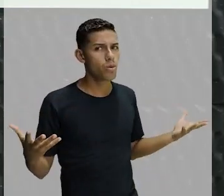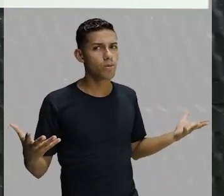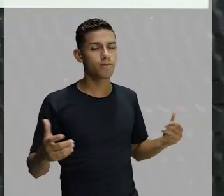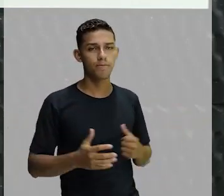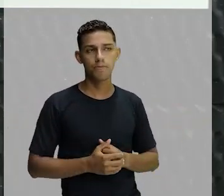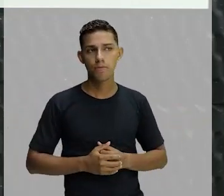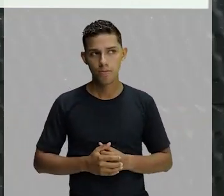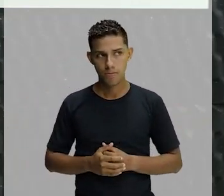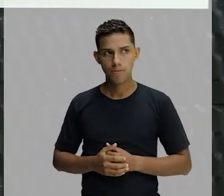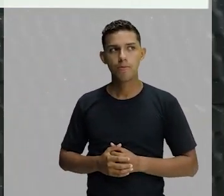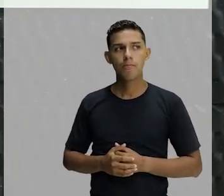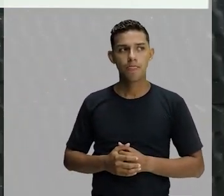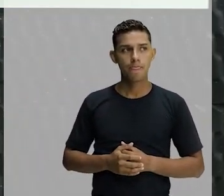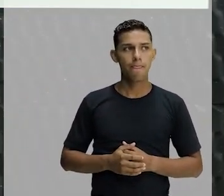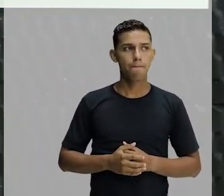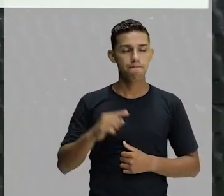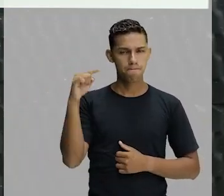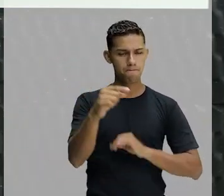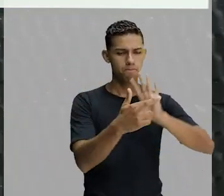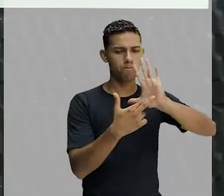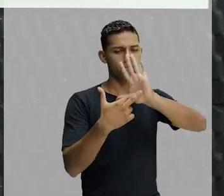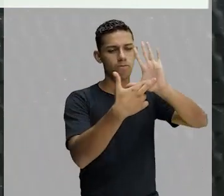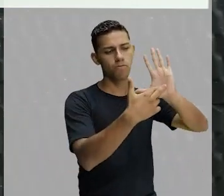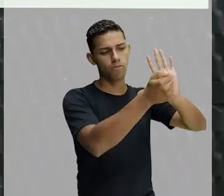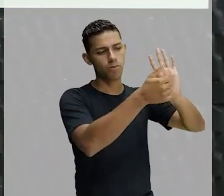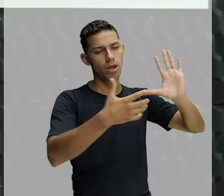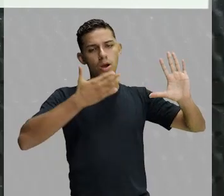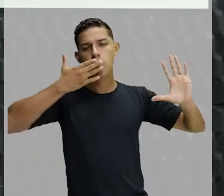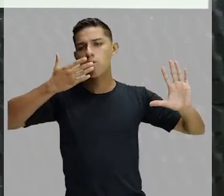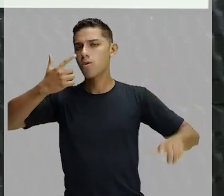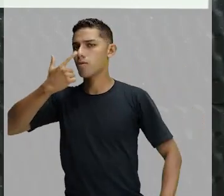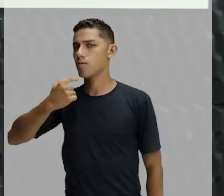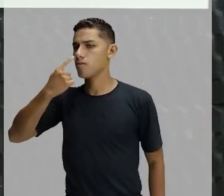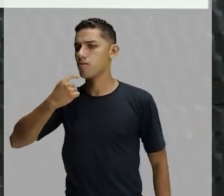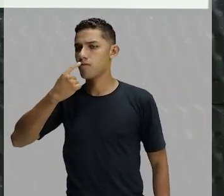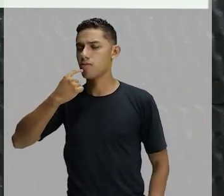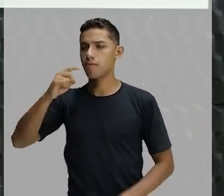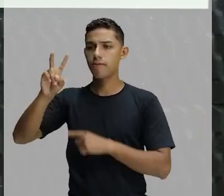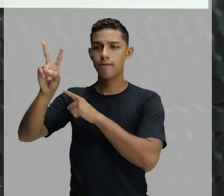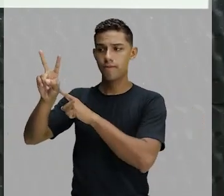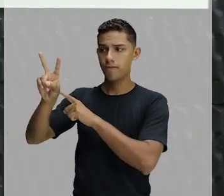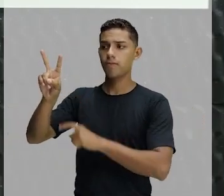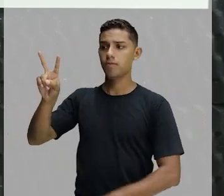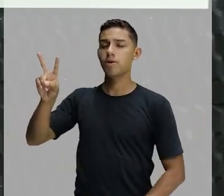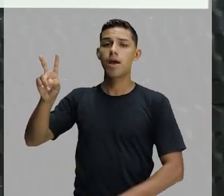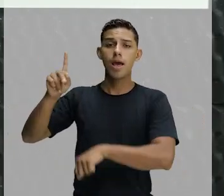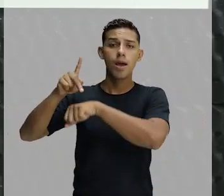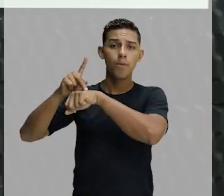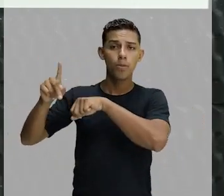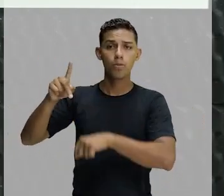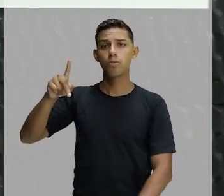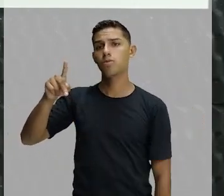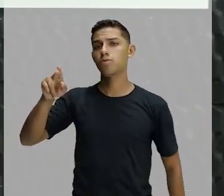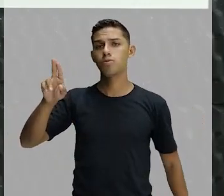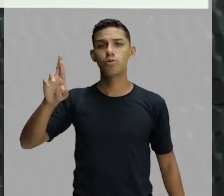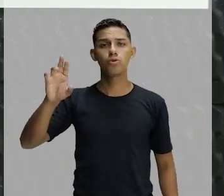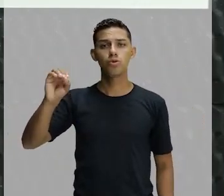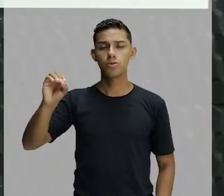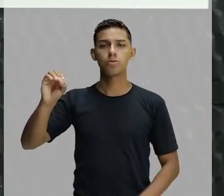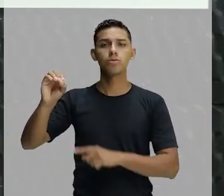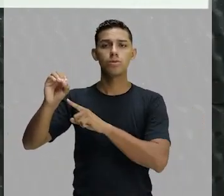Os indivíduos que são representados pela cor vermelha, eles são indivíduos puros, ou seja, eles são